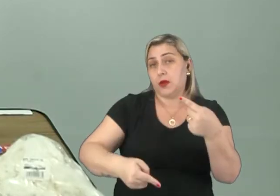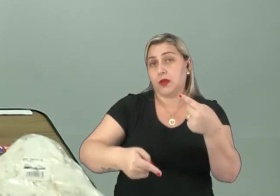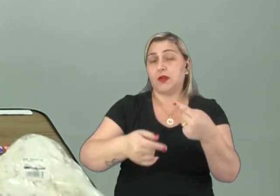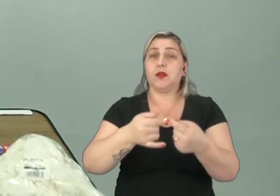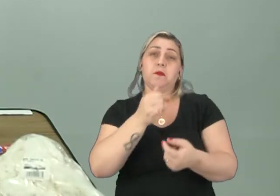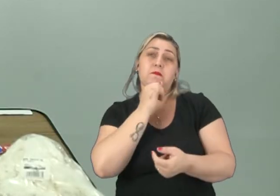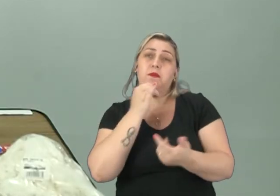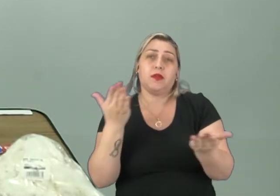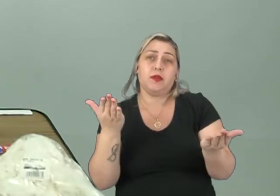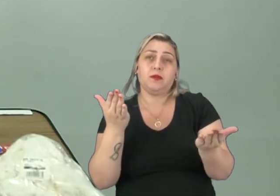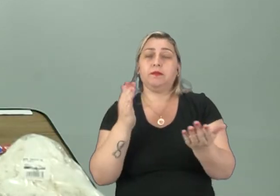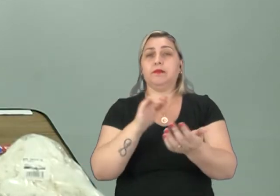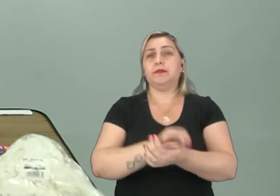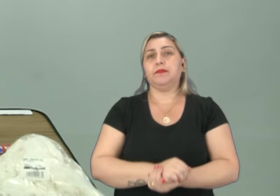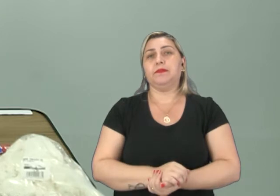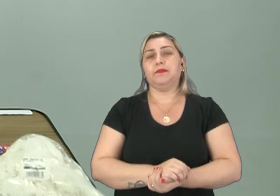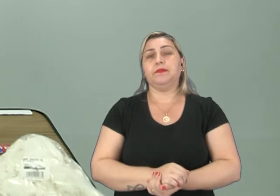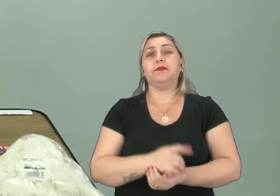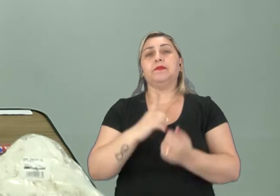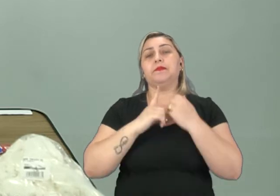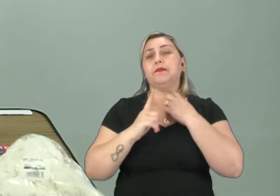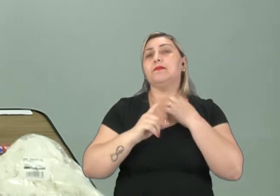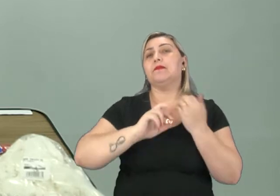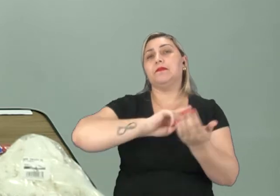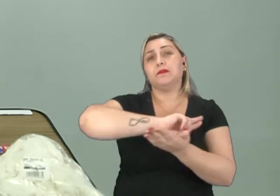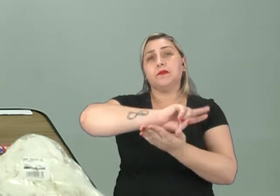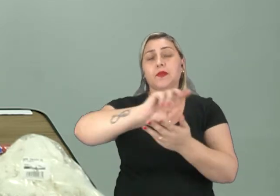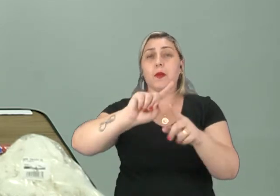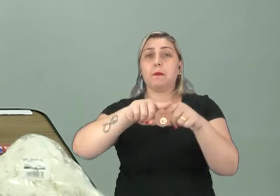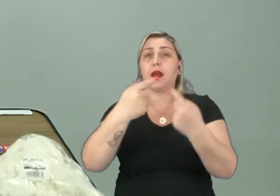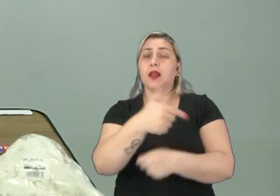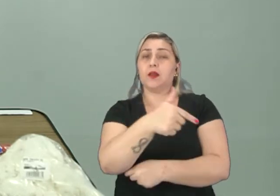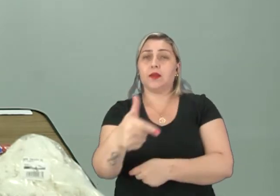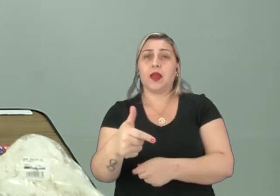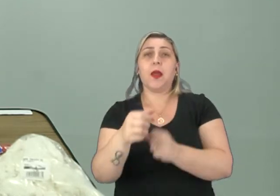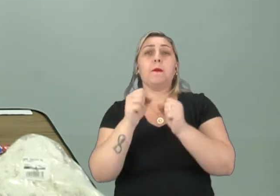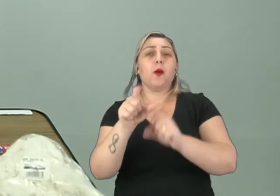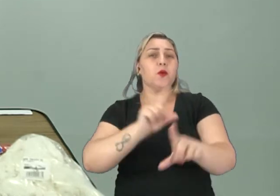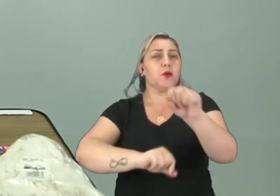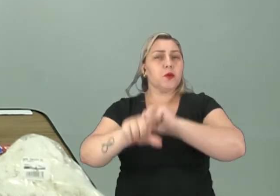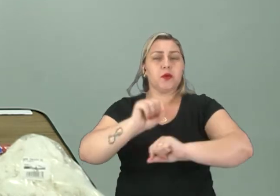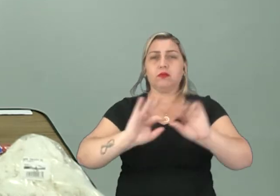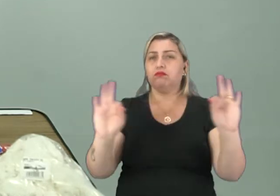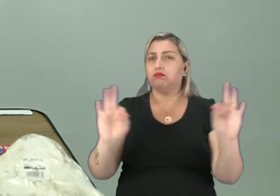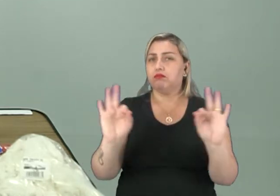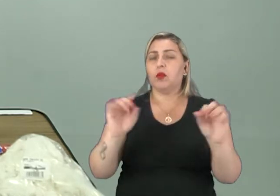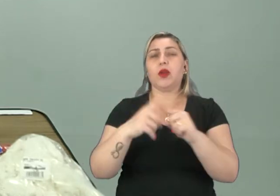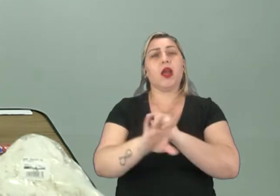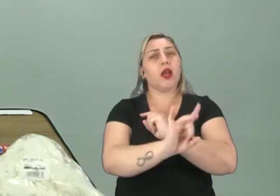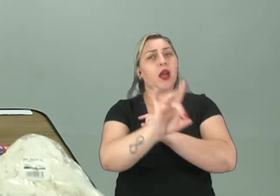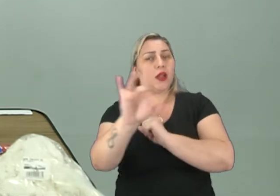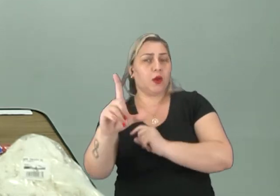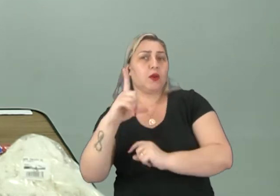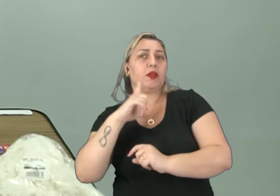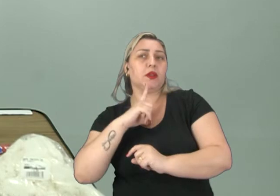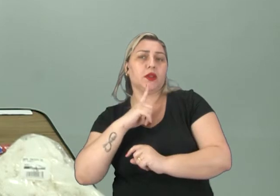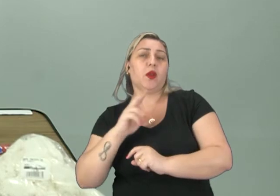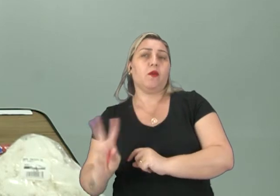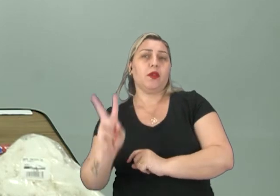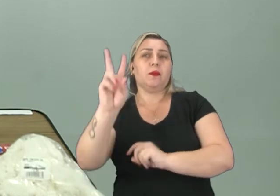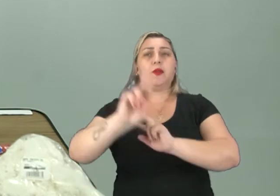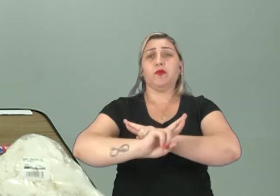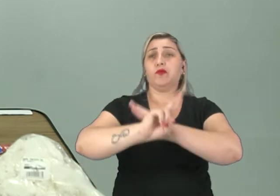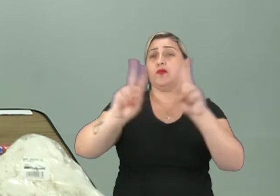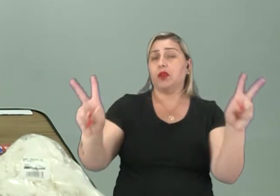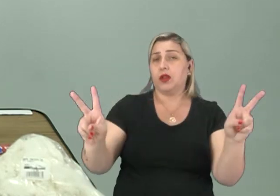como que eu posso dizer? Ele tem uma variedade, mas ele não tem aquele que posso escolher entre um e o outro, porque cada um deles tem um nutriente